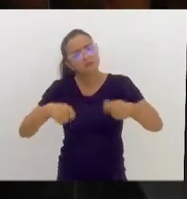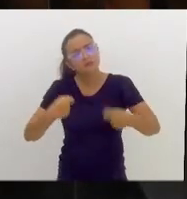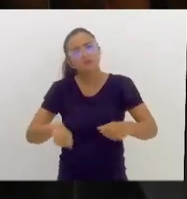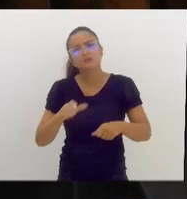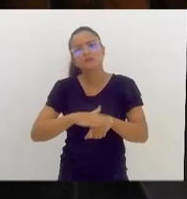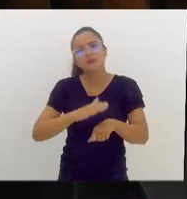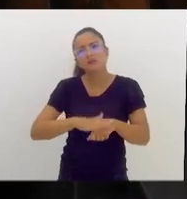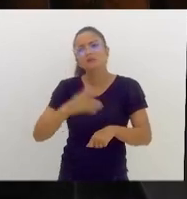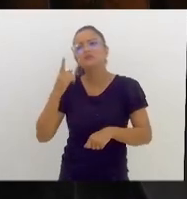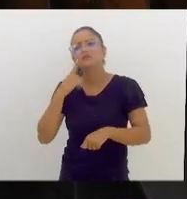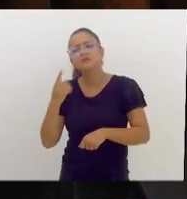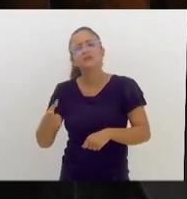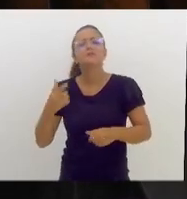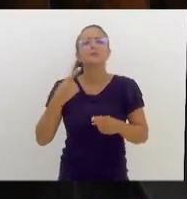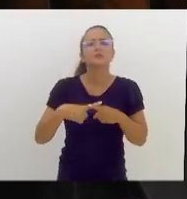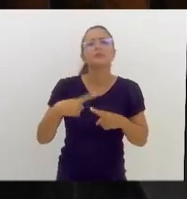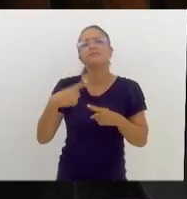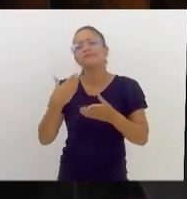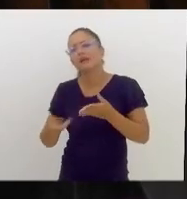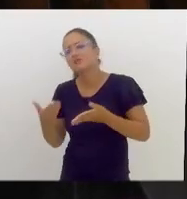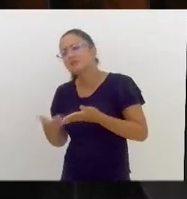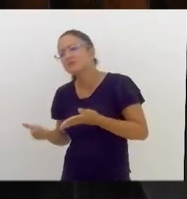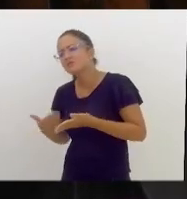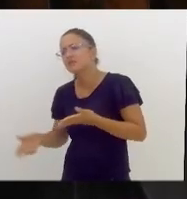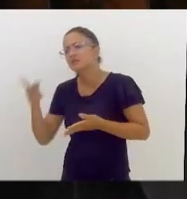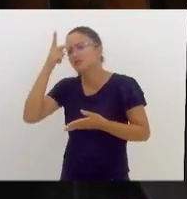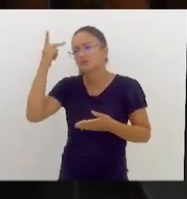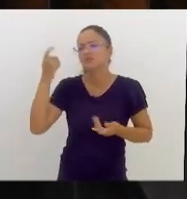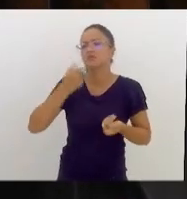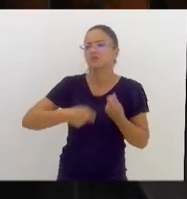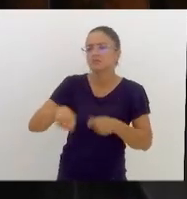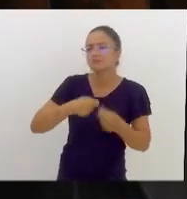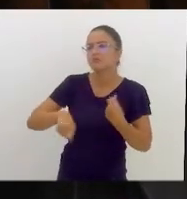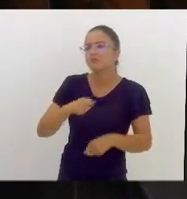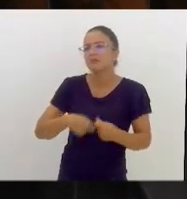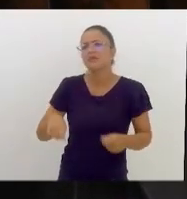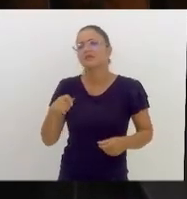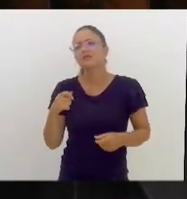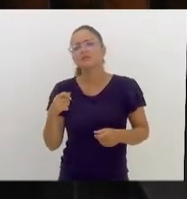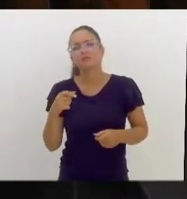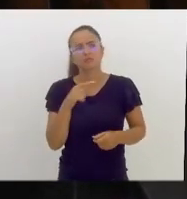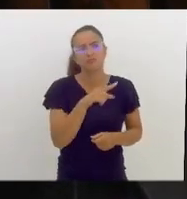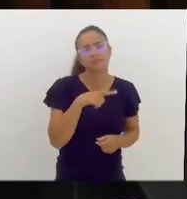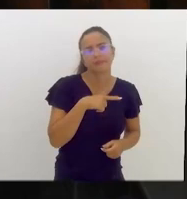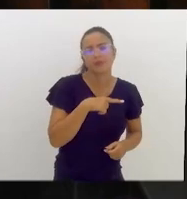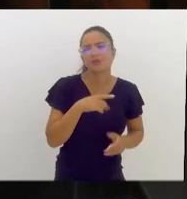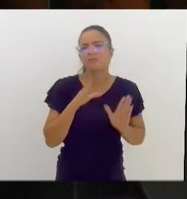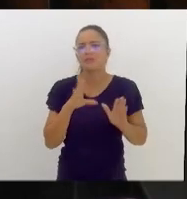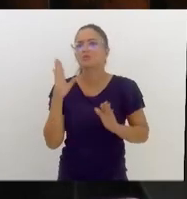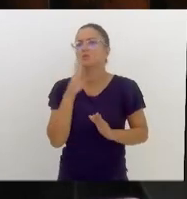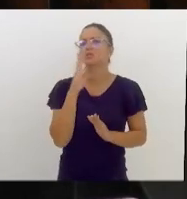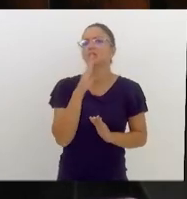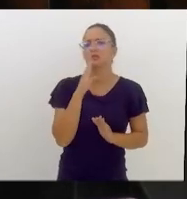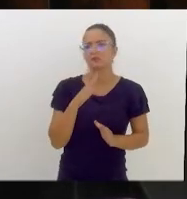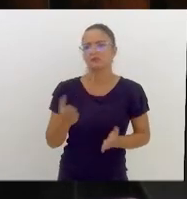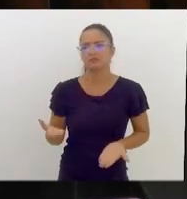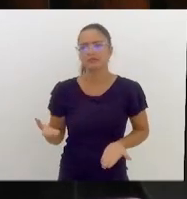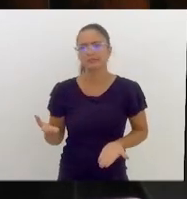de compensar as perdas econômicas durante a pandemia, mas com tanta urgência que tinha,